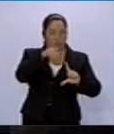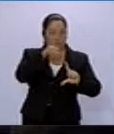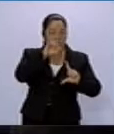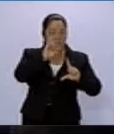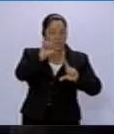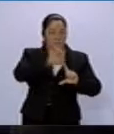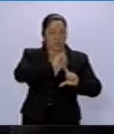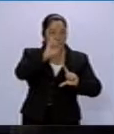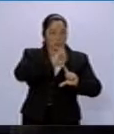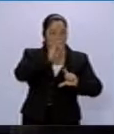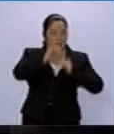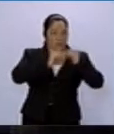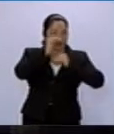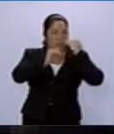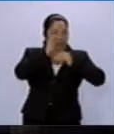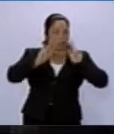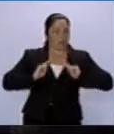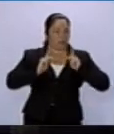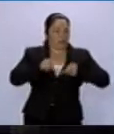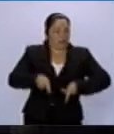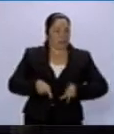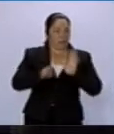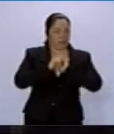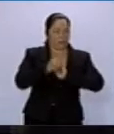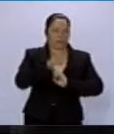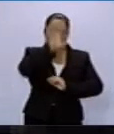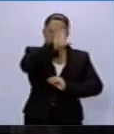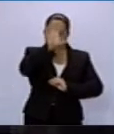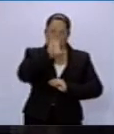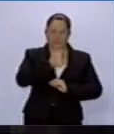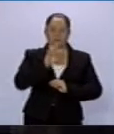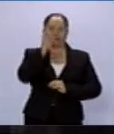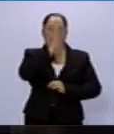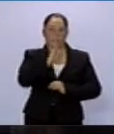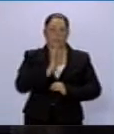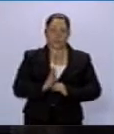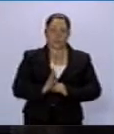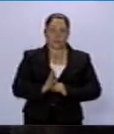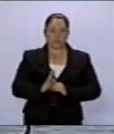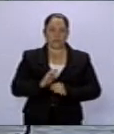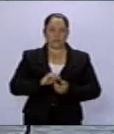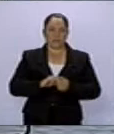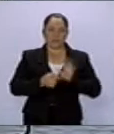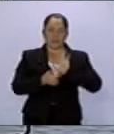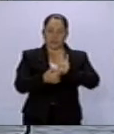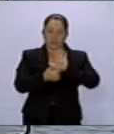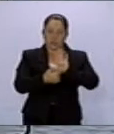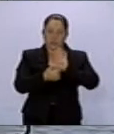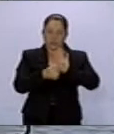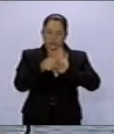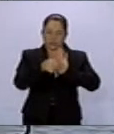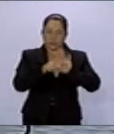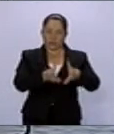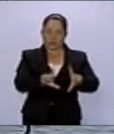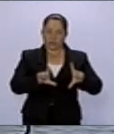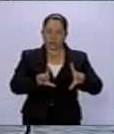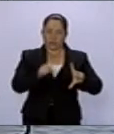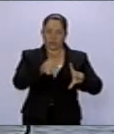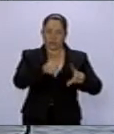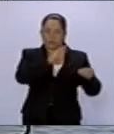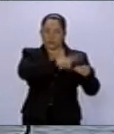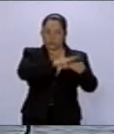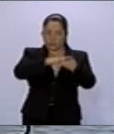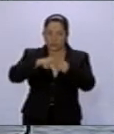municipal dessa região do Brasil dessa região que tá aqui composta por esses